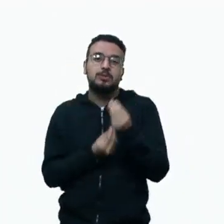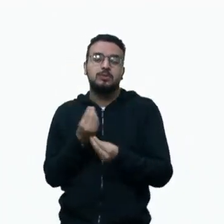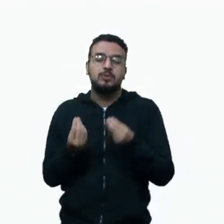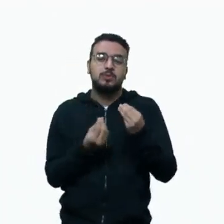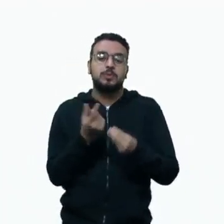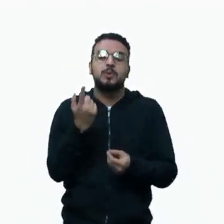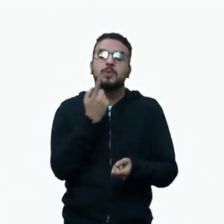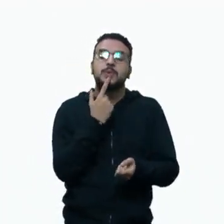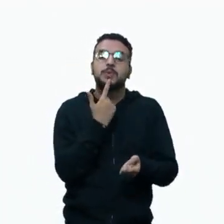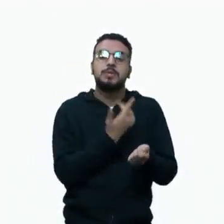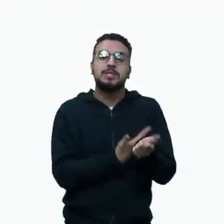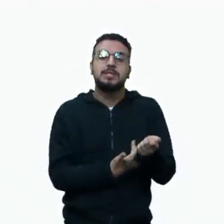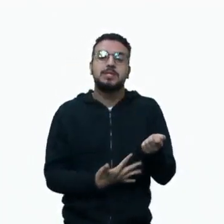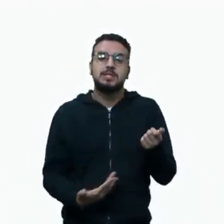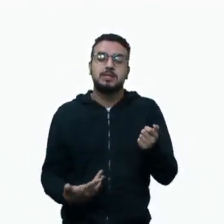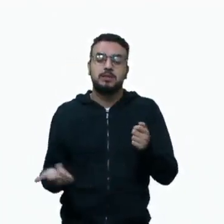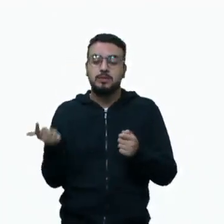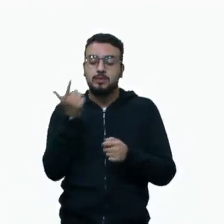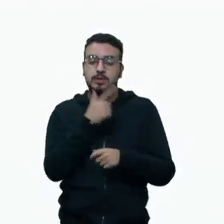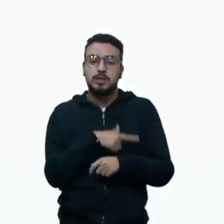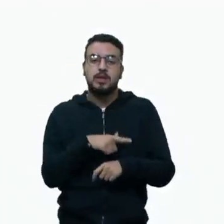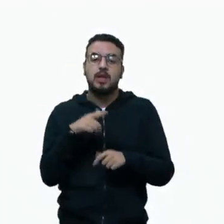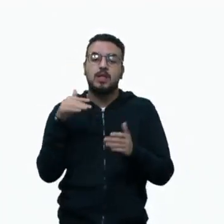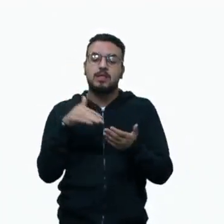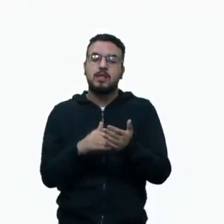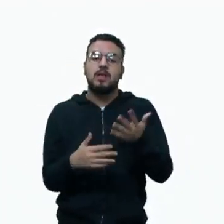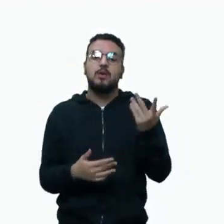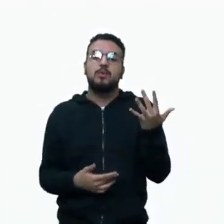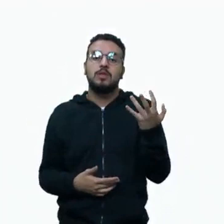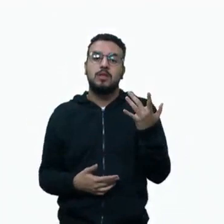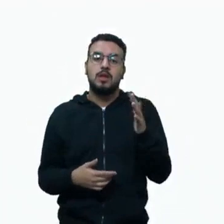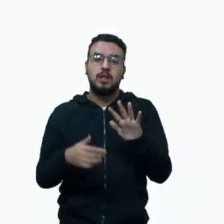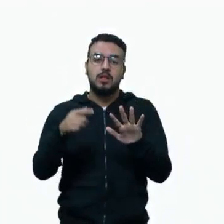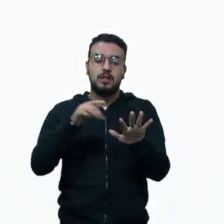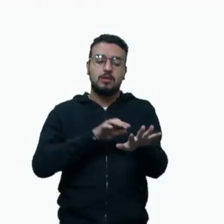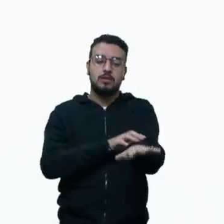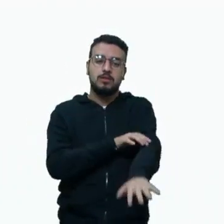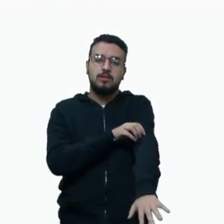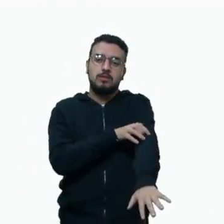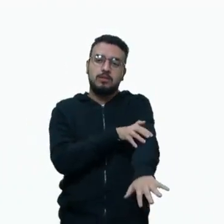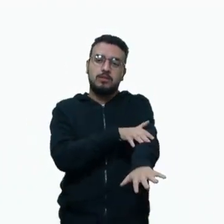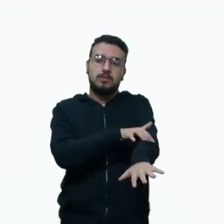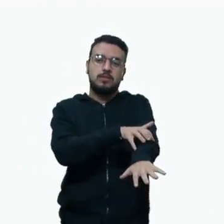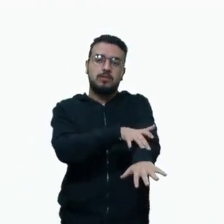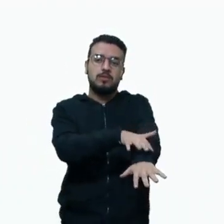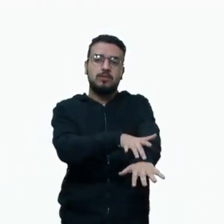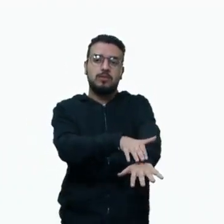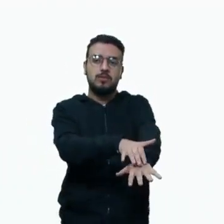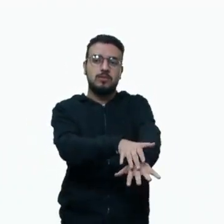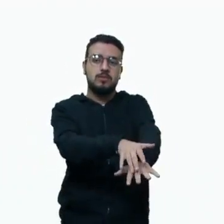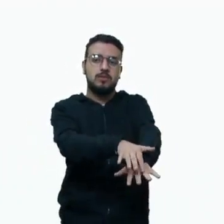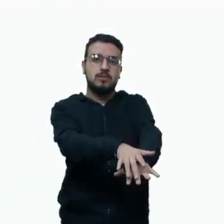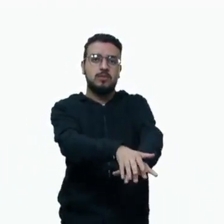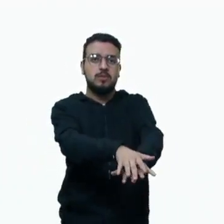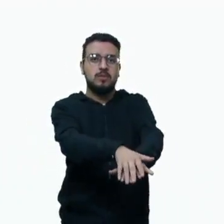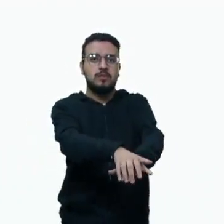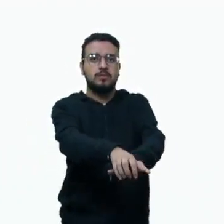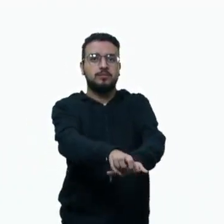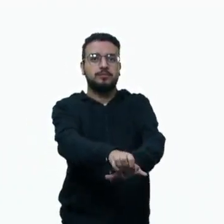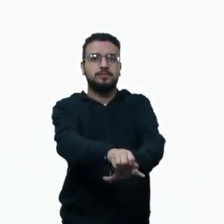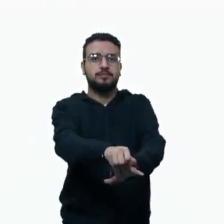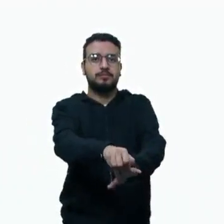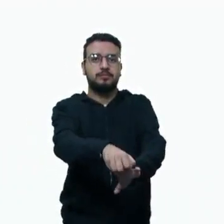chega nos dedos da mão. Então, eu tenho, isso pensando em